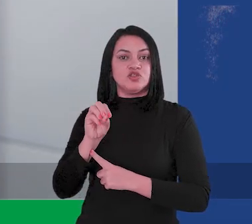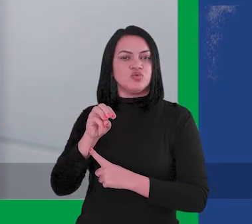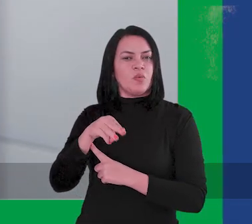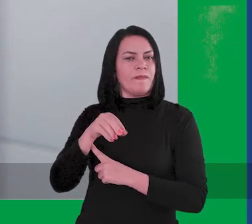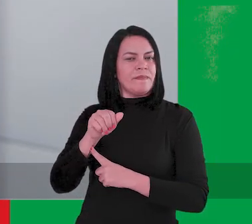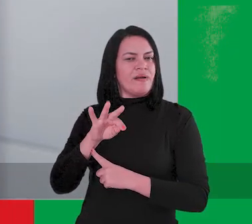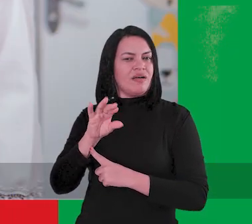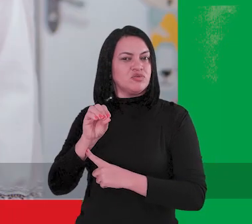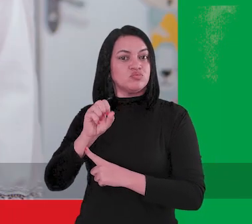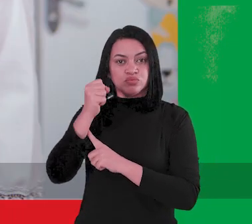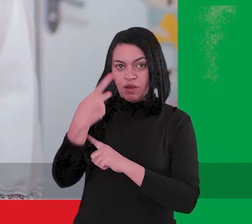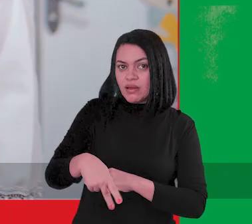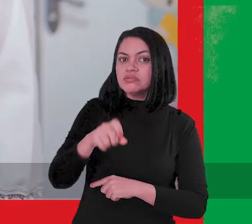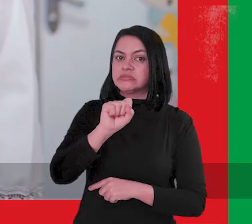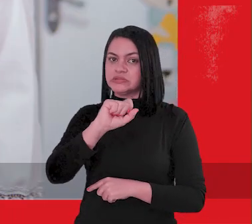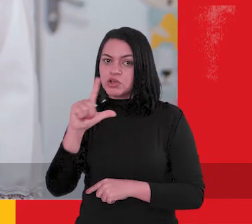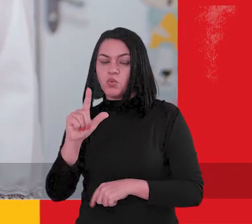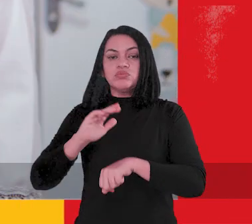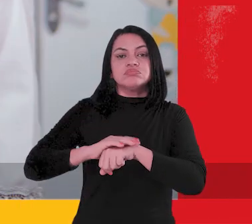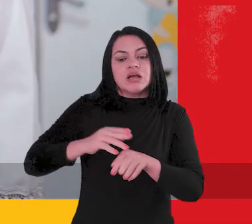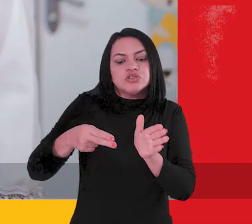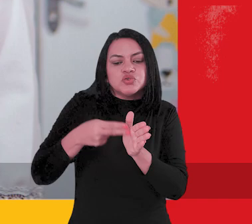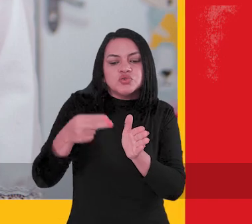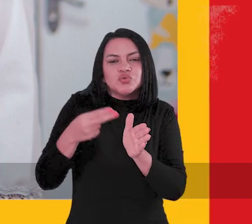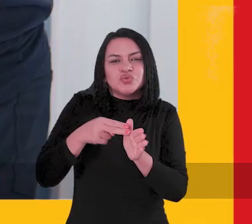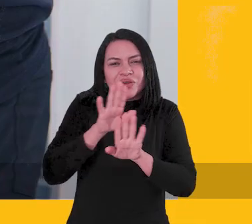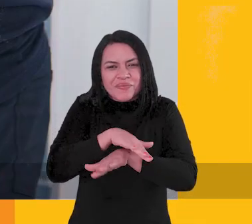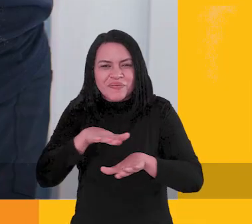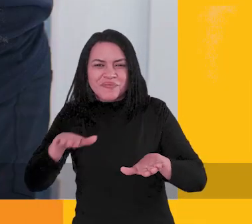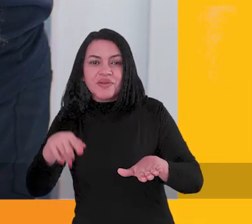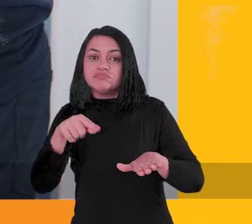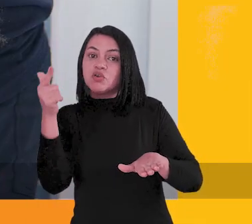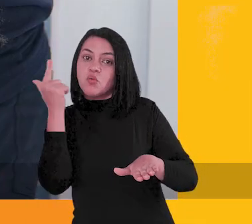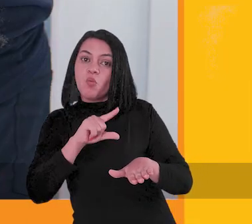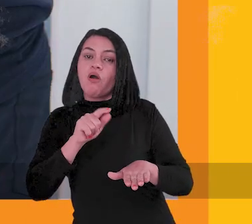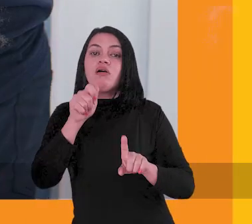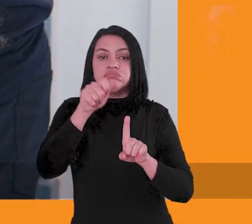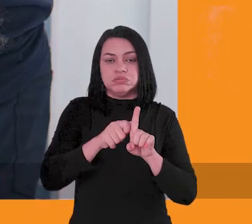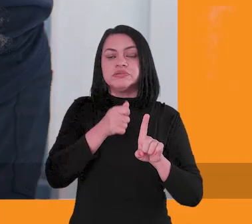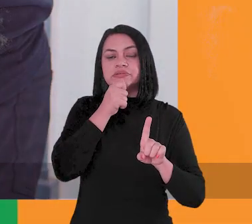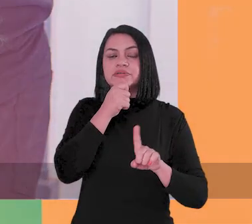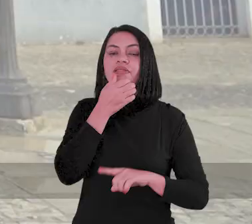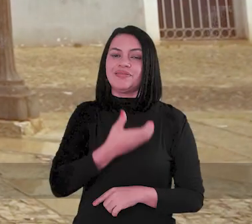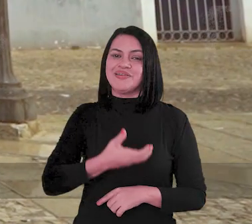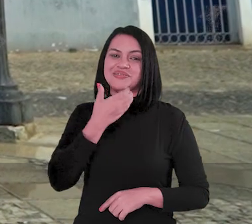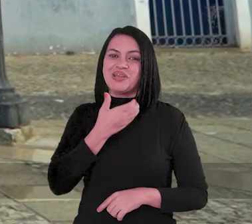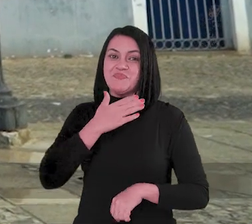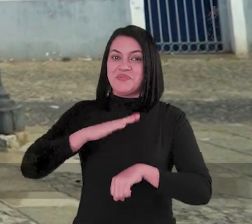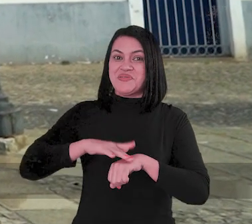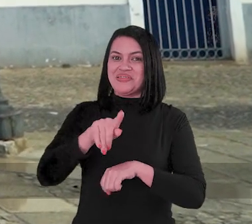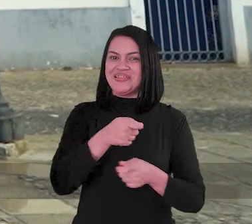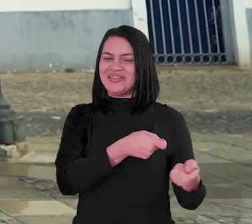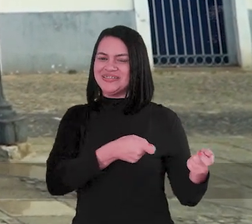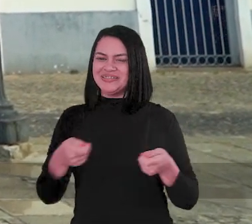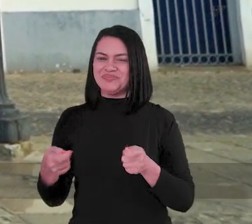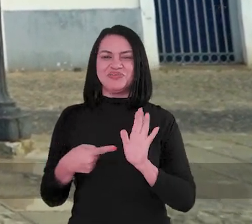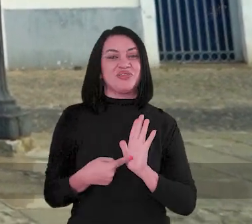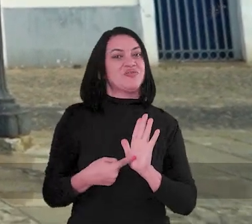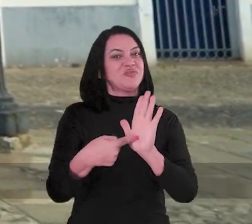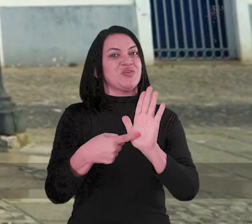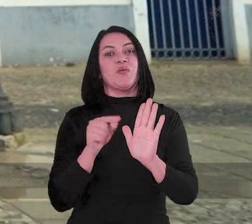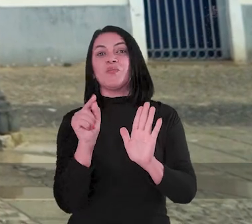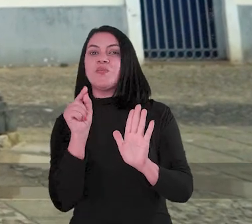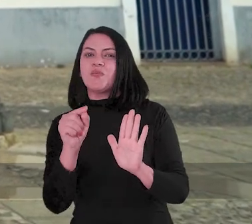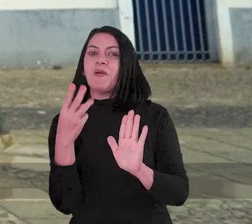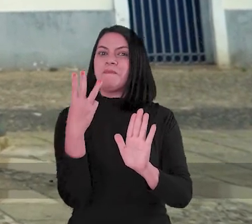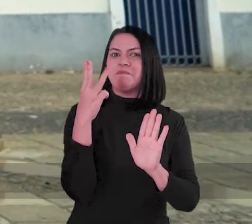Matos, aqui em São Luís. As cirurgias dos pacientes aptos devem acontecer ainda em dezembro. E nessa semana teve o lançamento